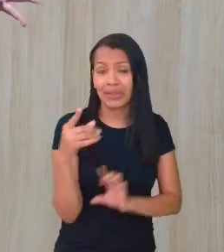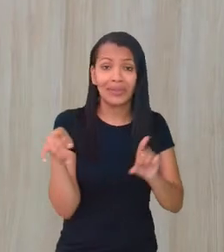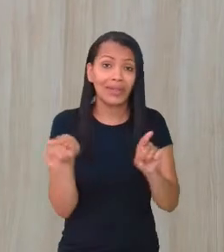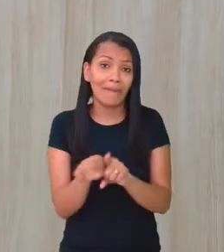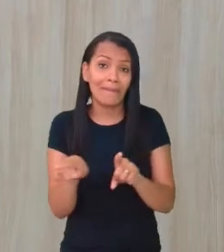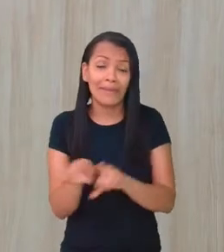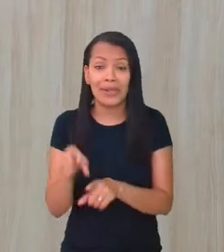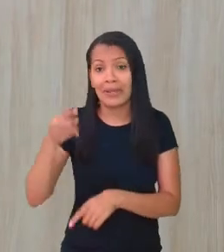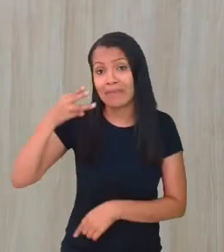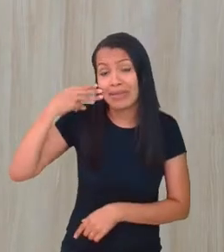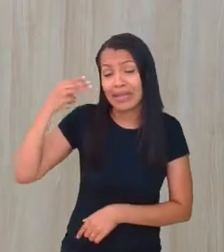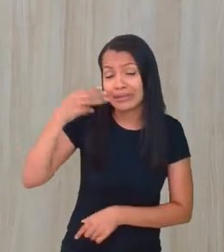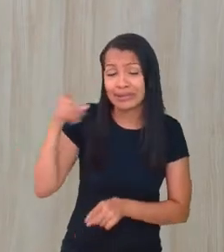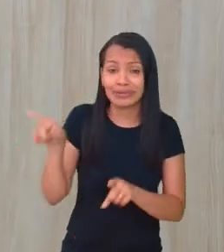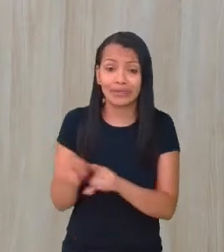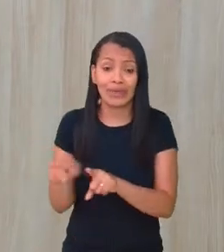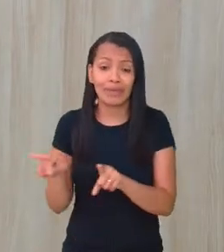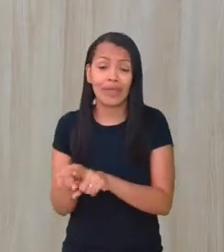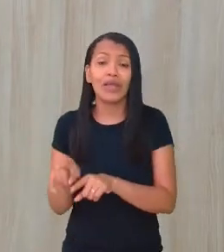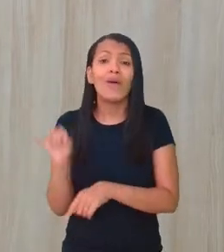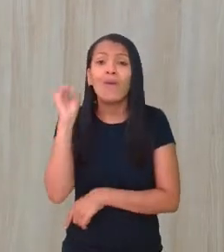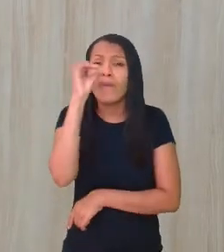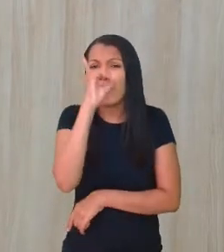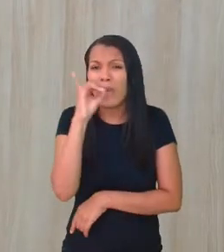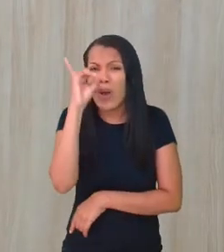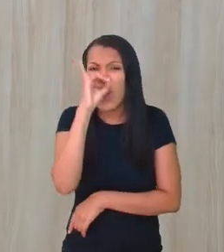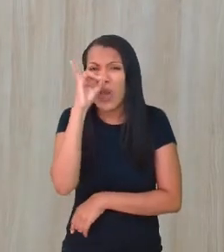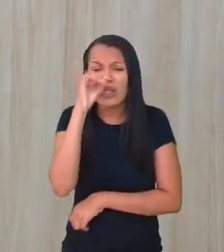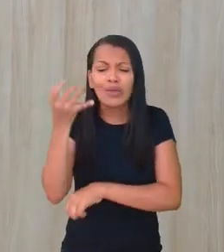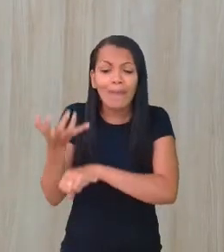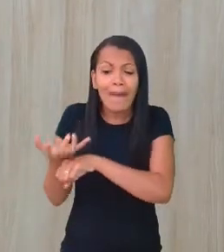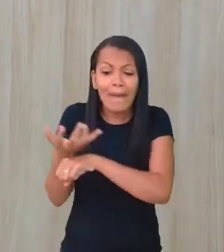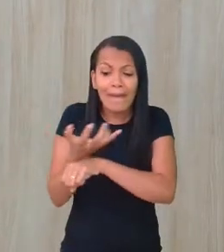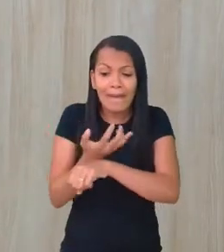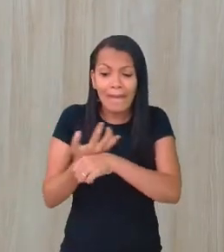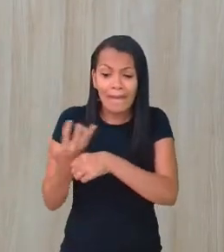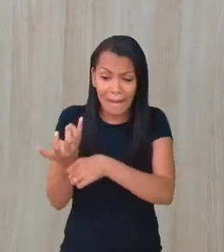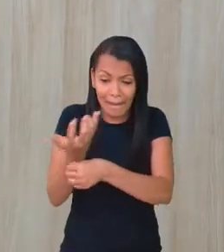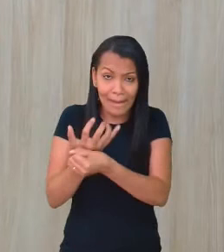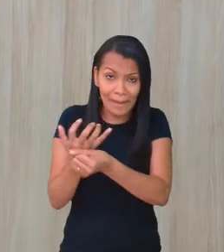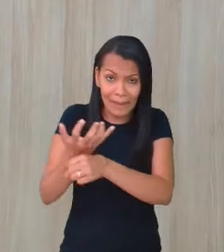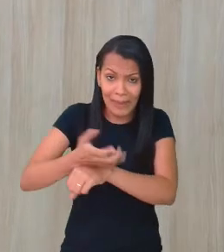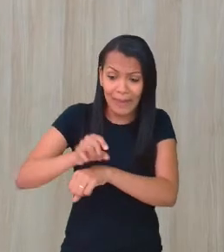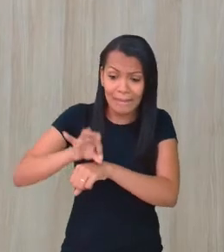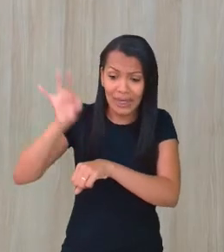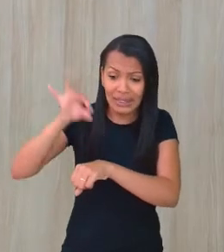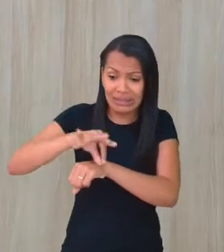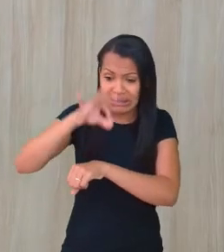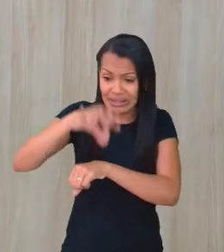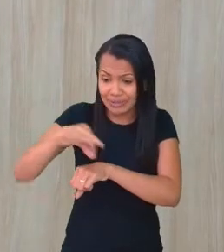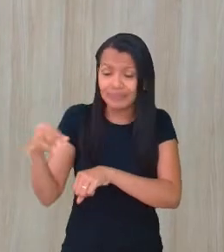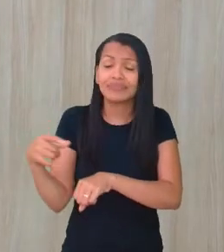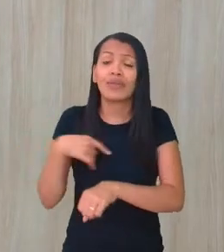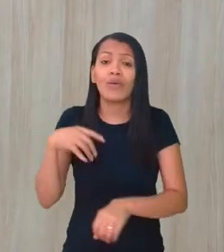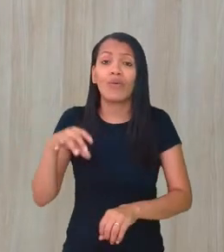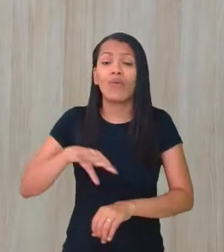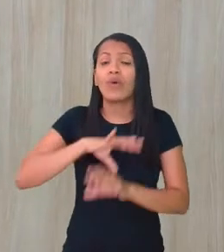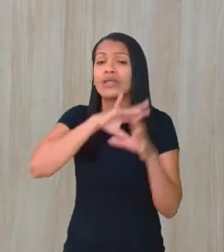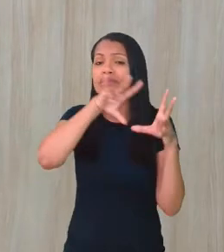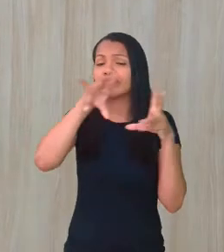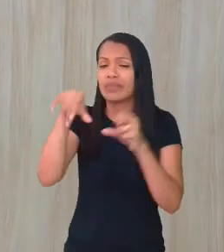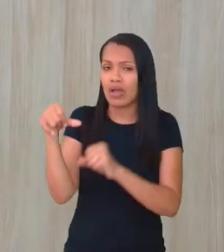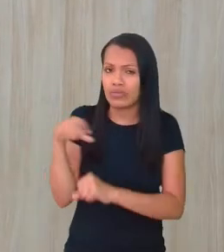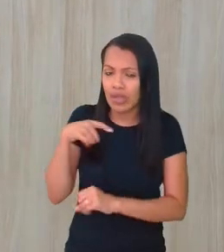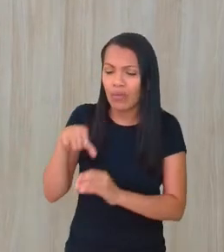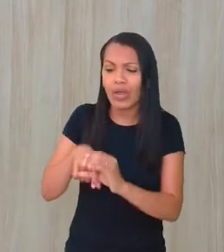bichinhos, né? Porquinho da Índia, um hamster. Mas os animais, eles têm uma organização própria, né? Uma independência aí